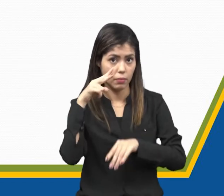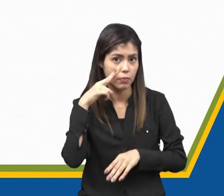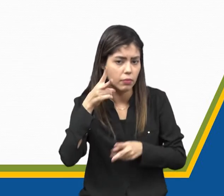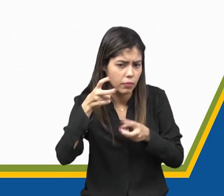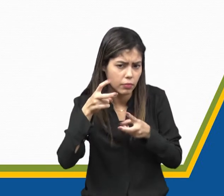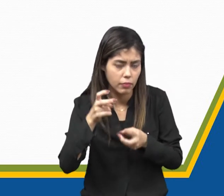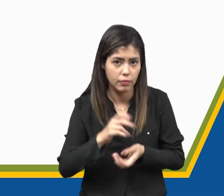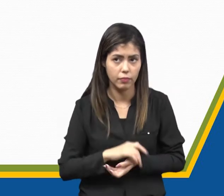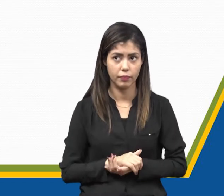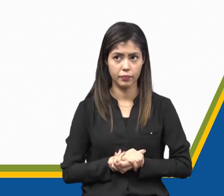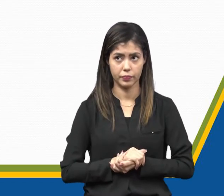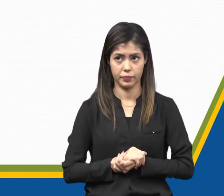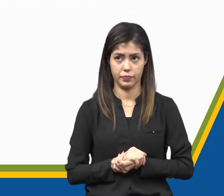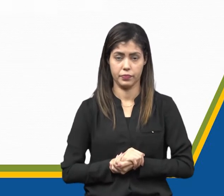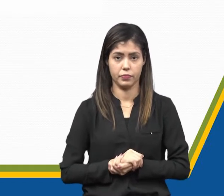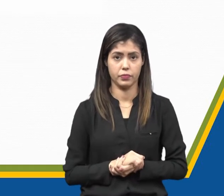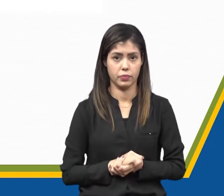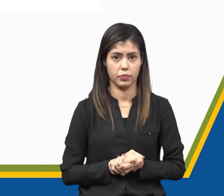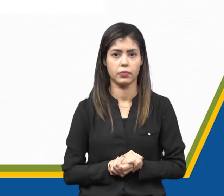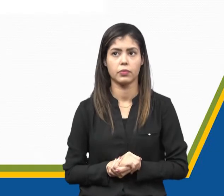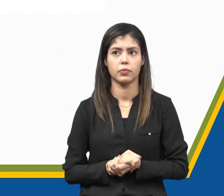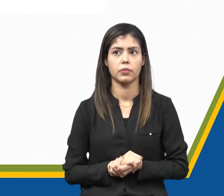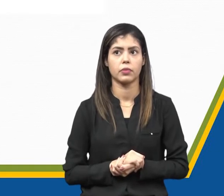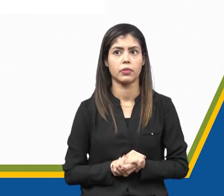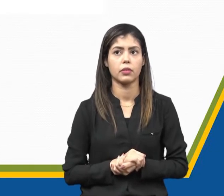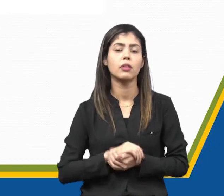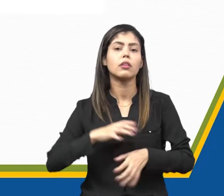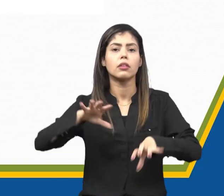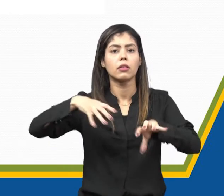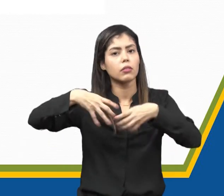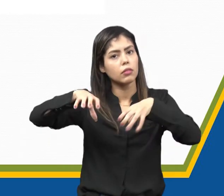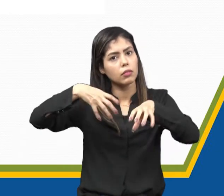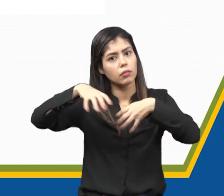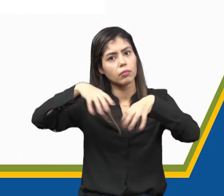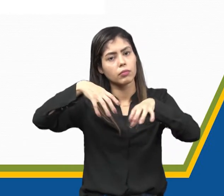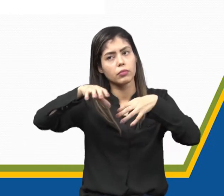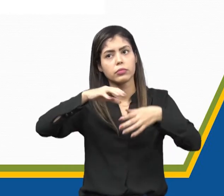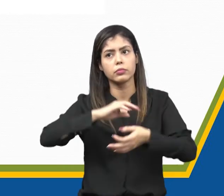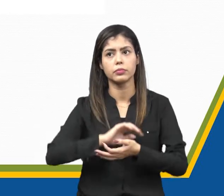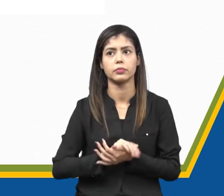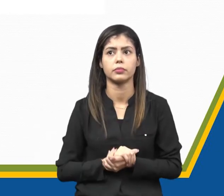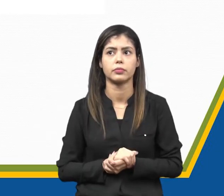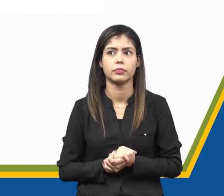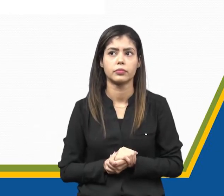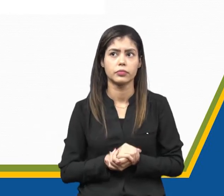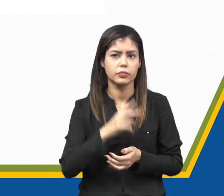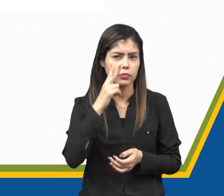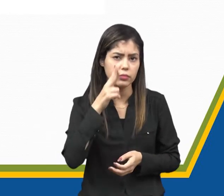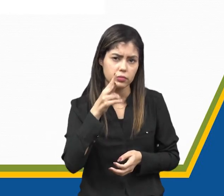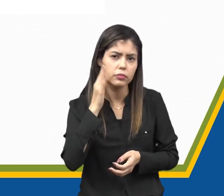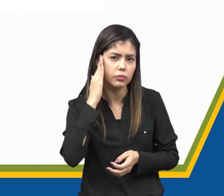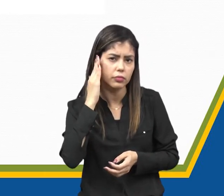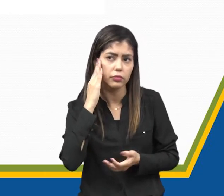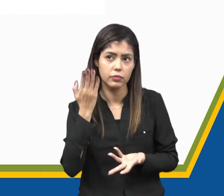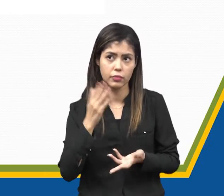Vamos lá, mobilidade. Vamos ver se a gente consegue